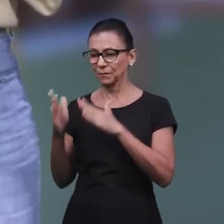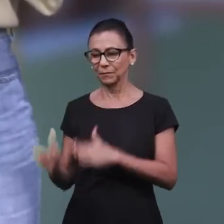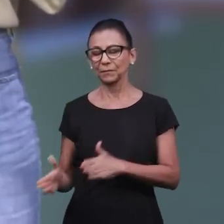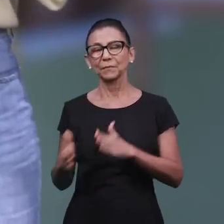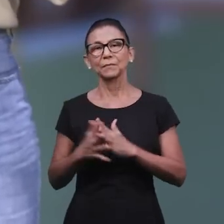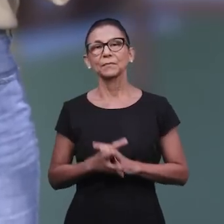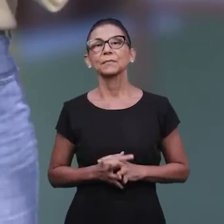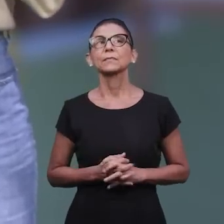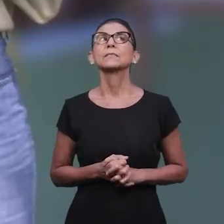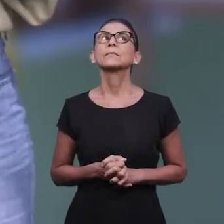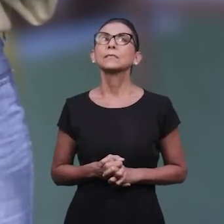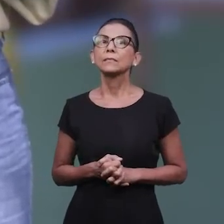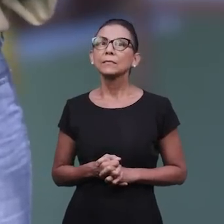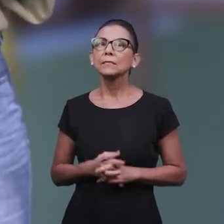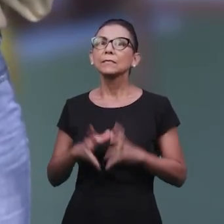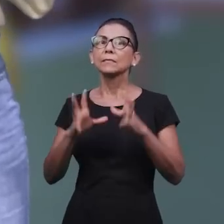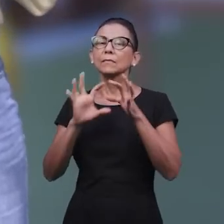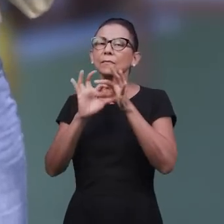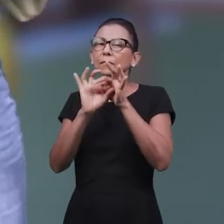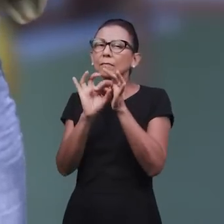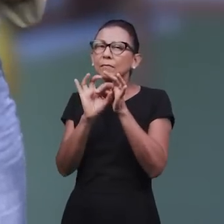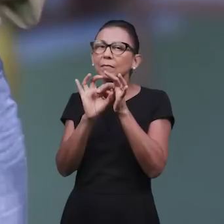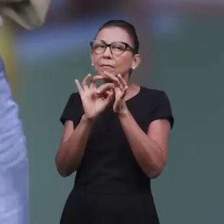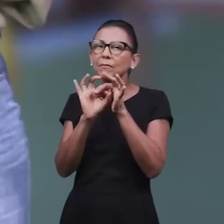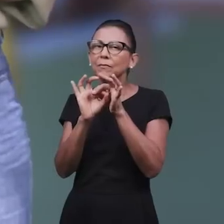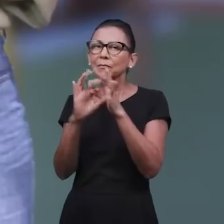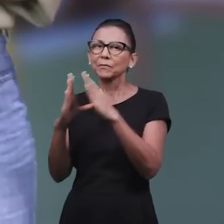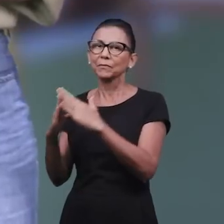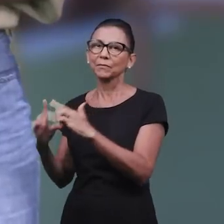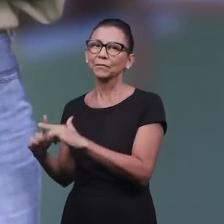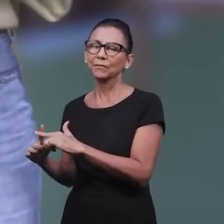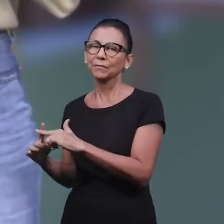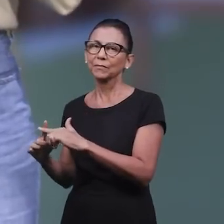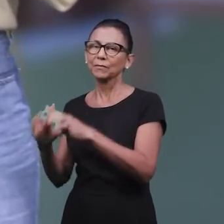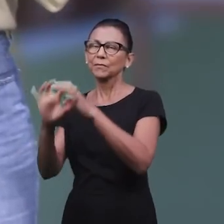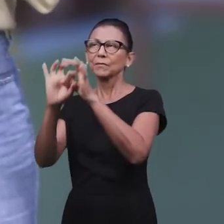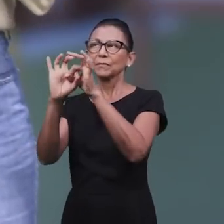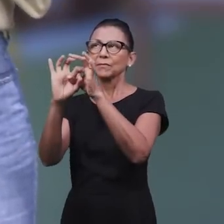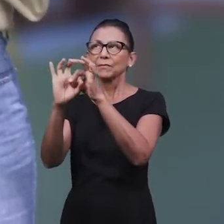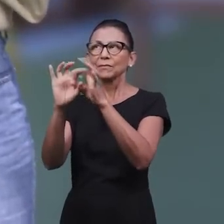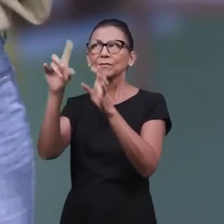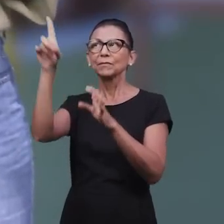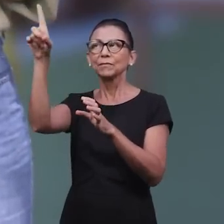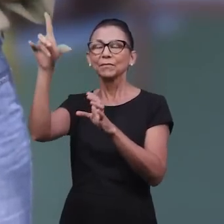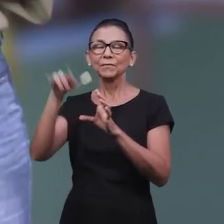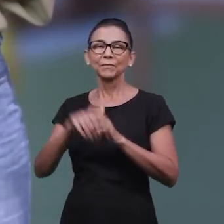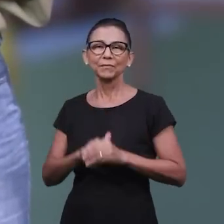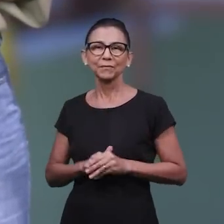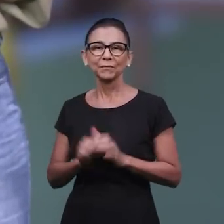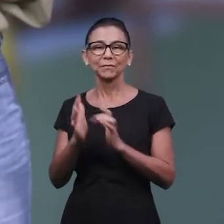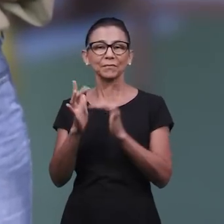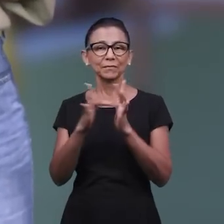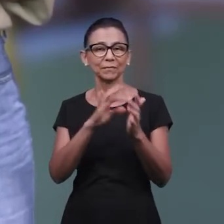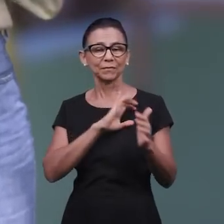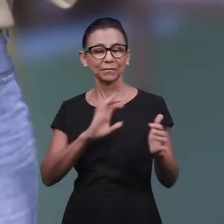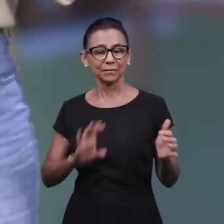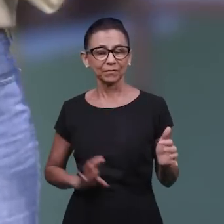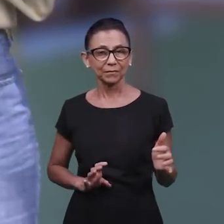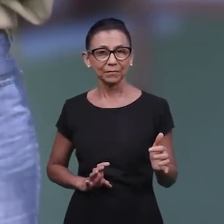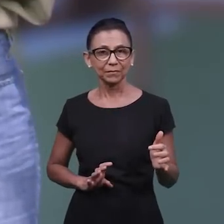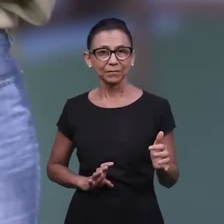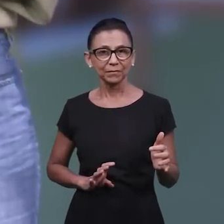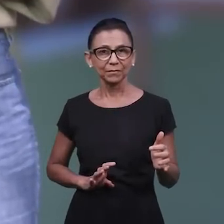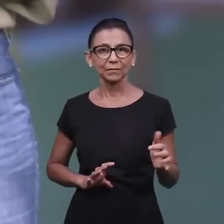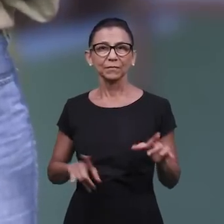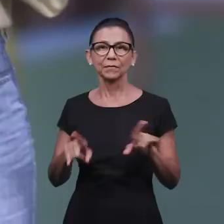precisamos fazer parte da igreja, que é o corpo de Cristo. Precisamos estar unidos com os irmãos,